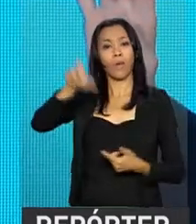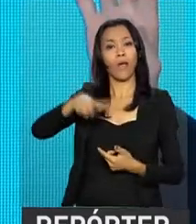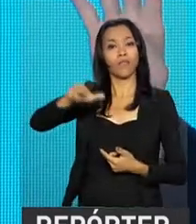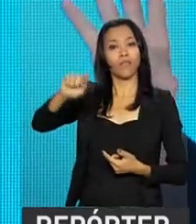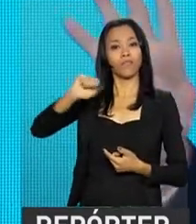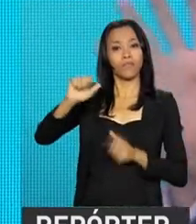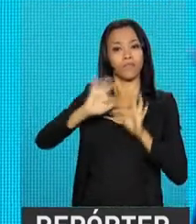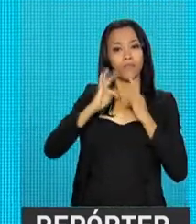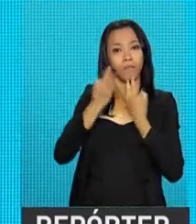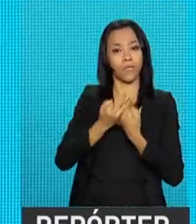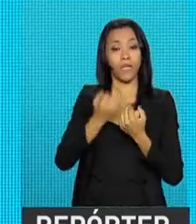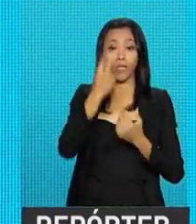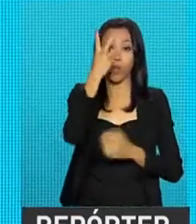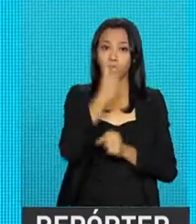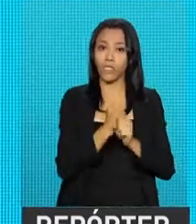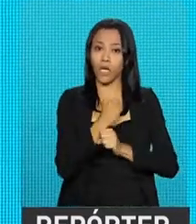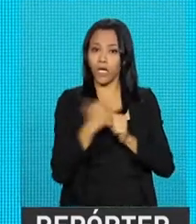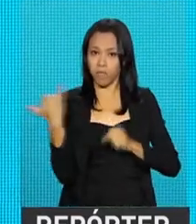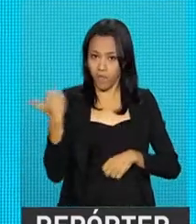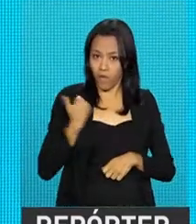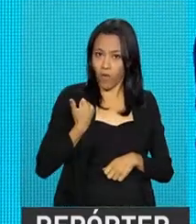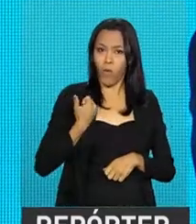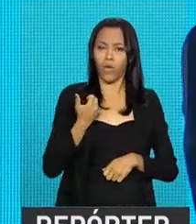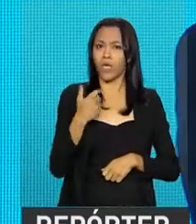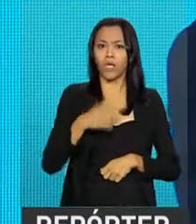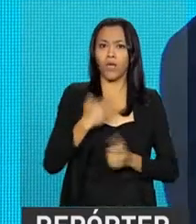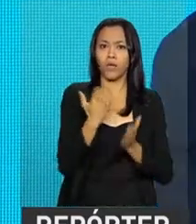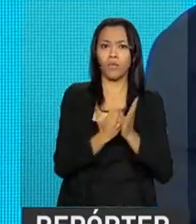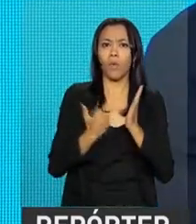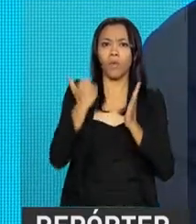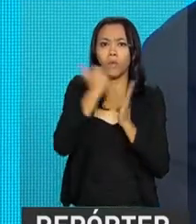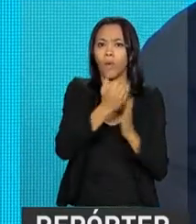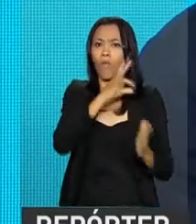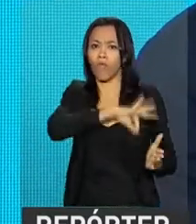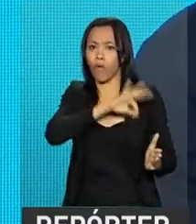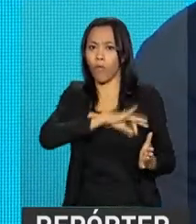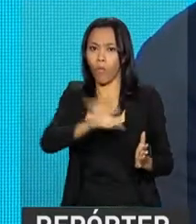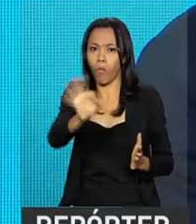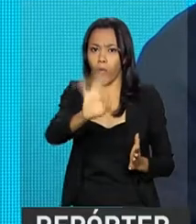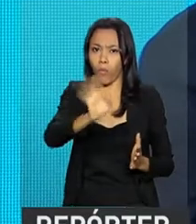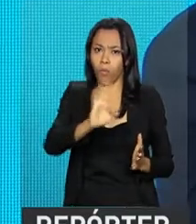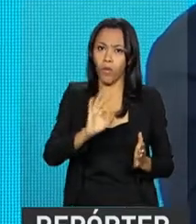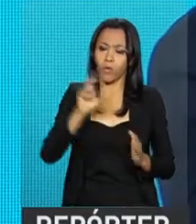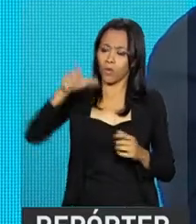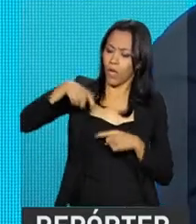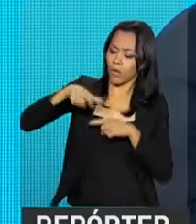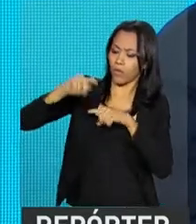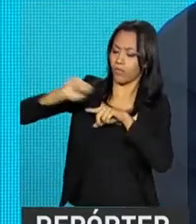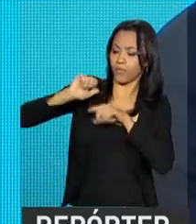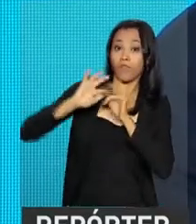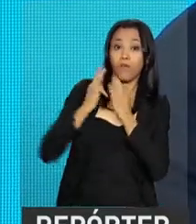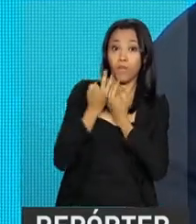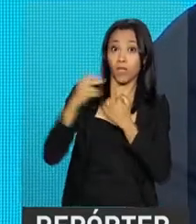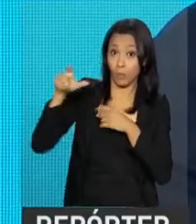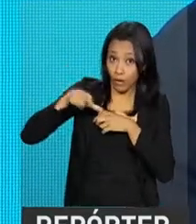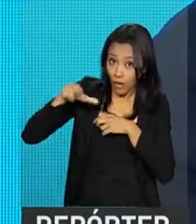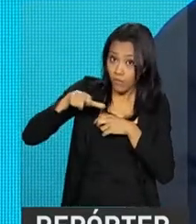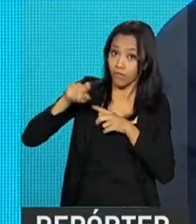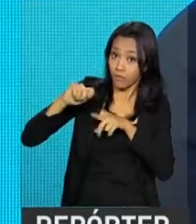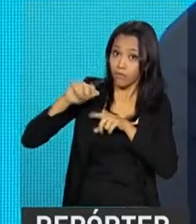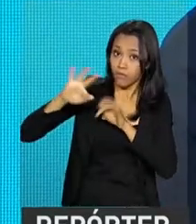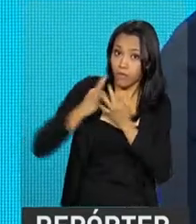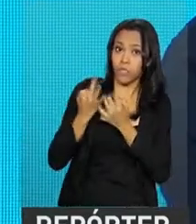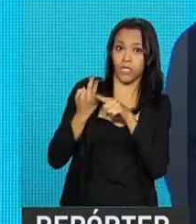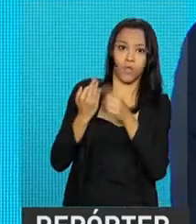de dois anos e meio, não se aumenta o valor do Bolsa Família, e lá nós aumentamos